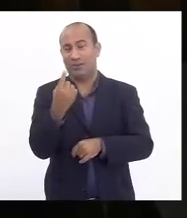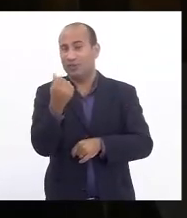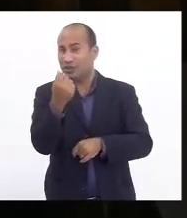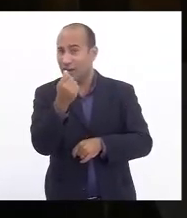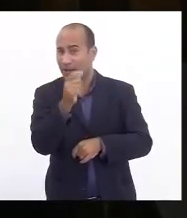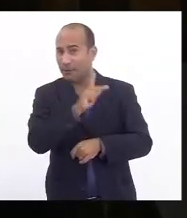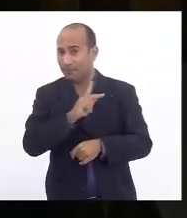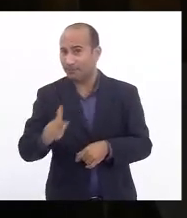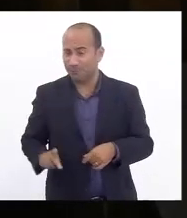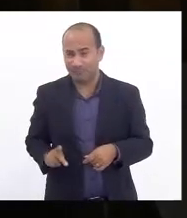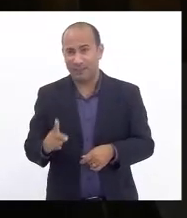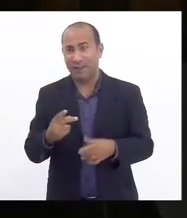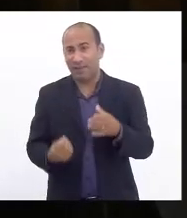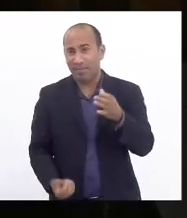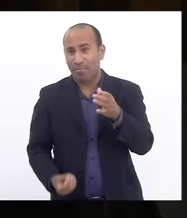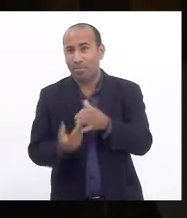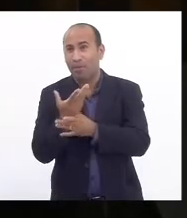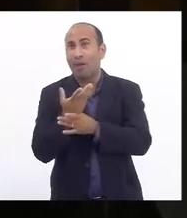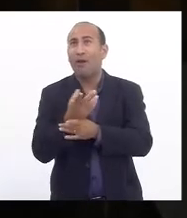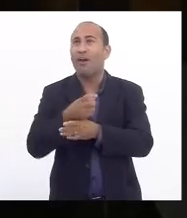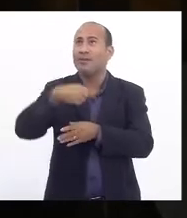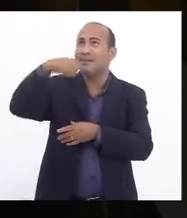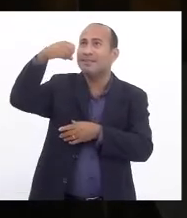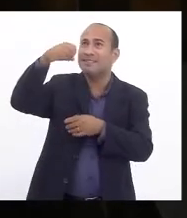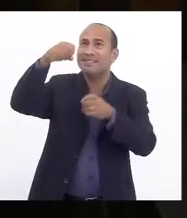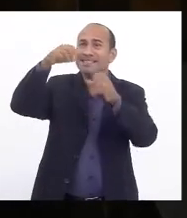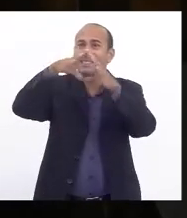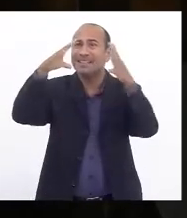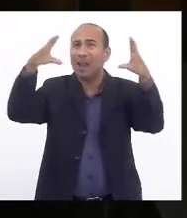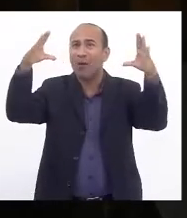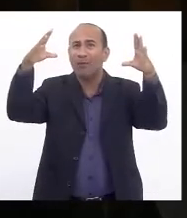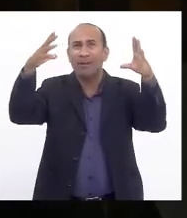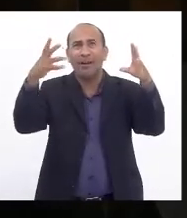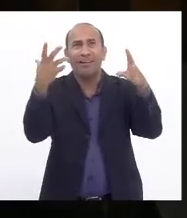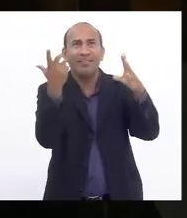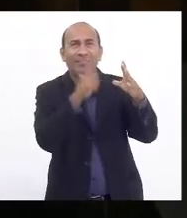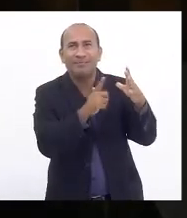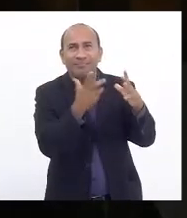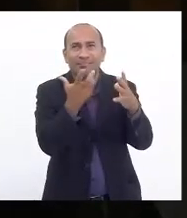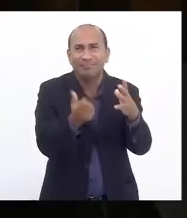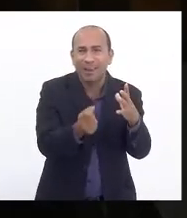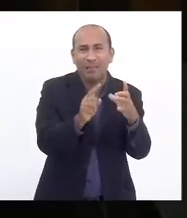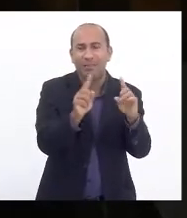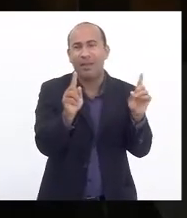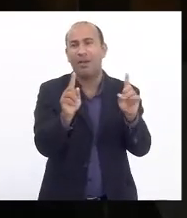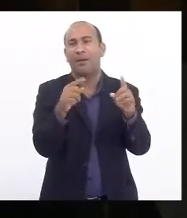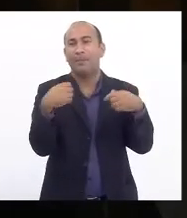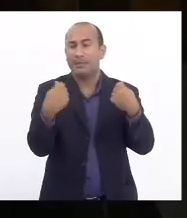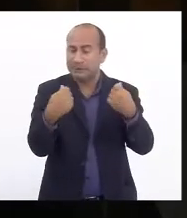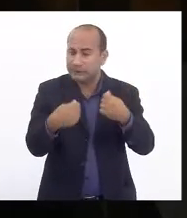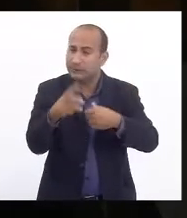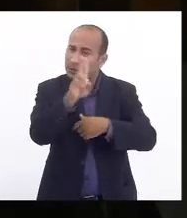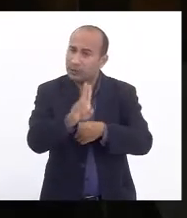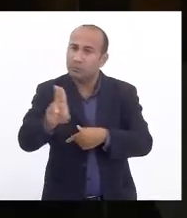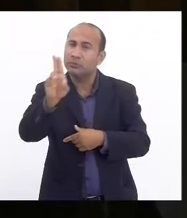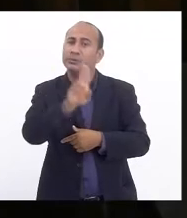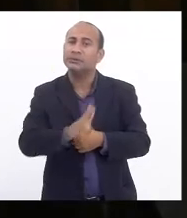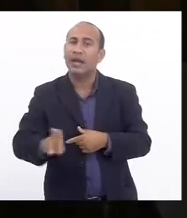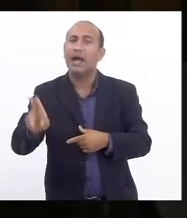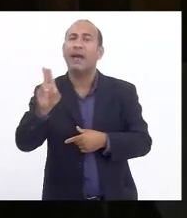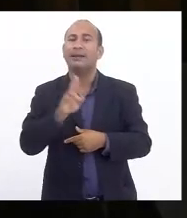público não cai do céu nem Brota de ralo dinheiro público é a soma do dinheiro de todos nós E precisa ser utilizado